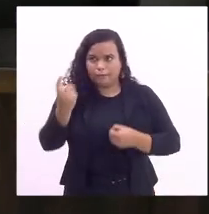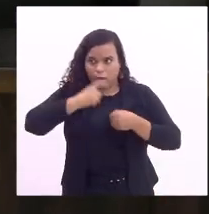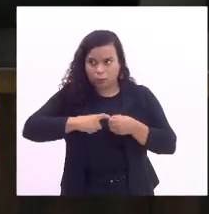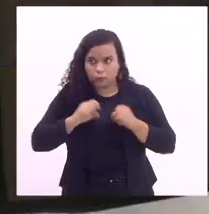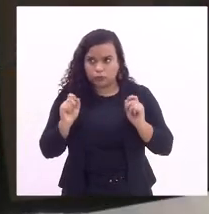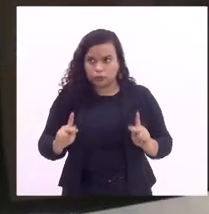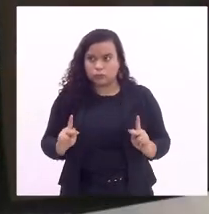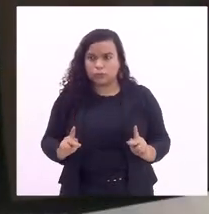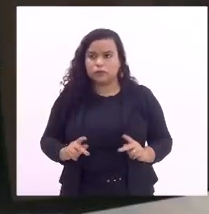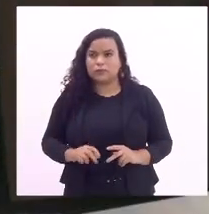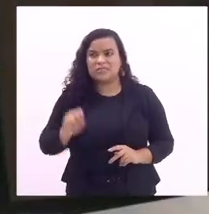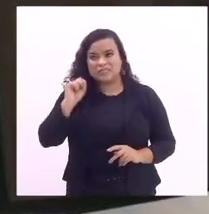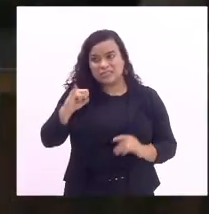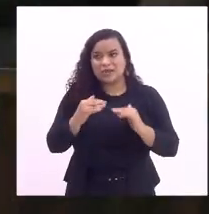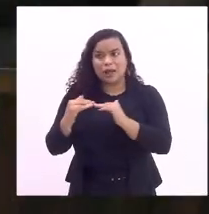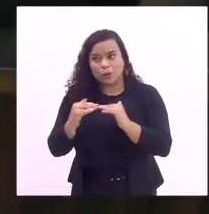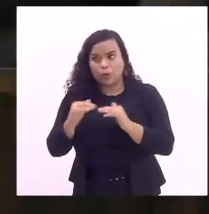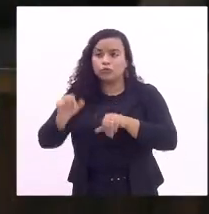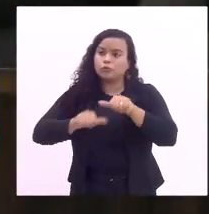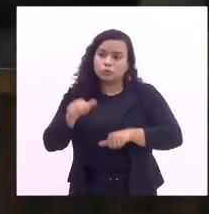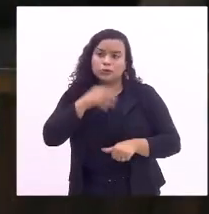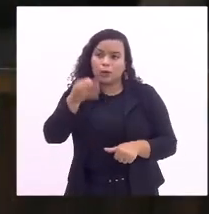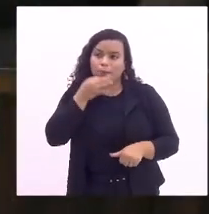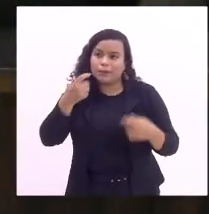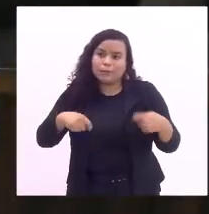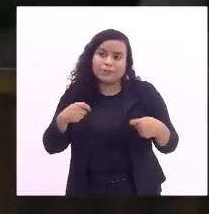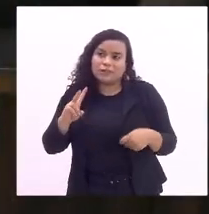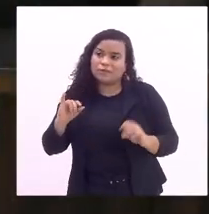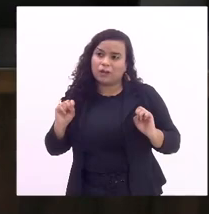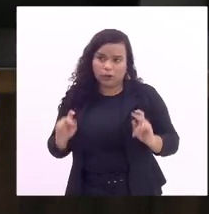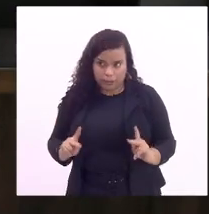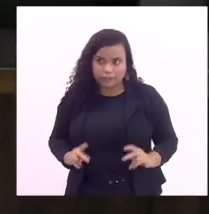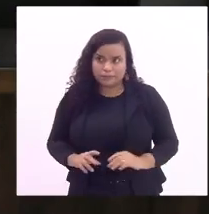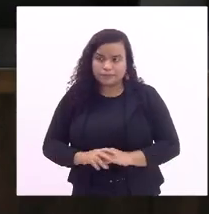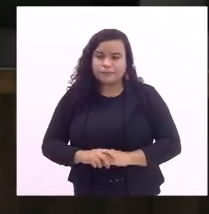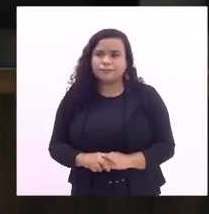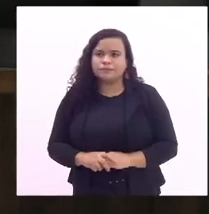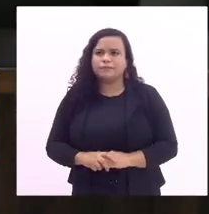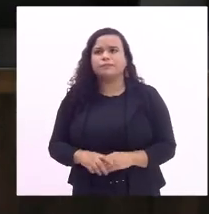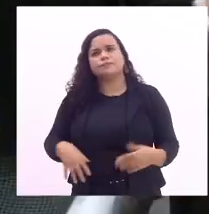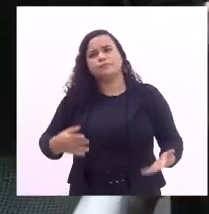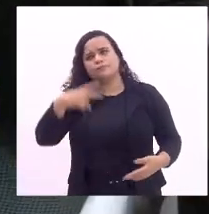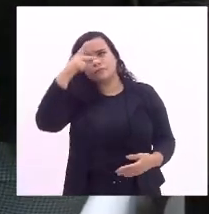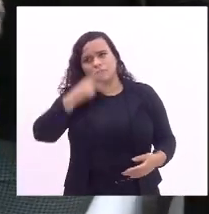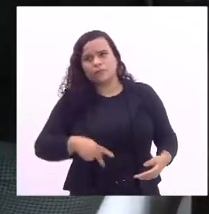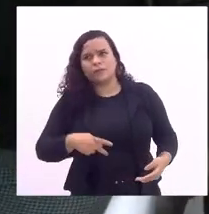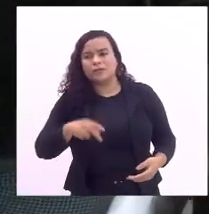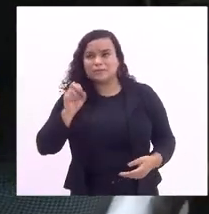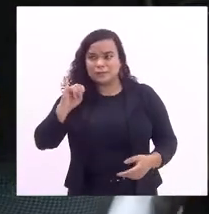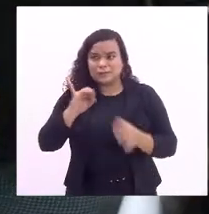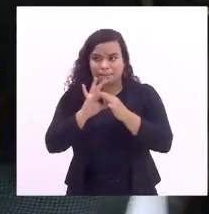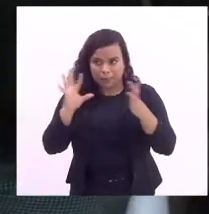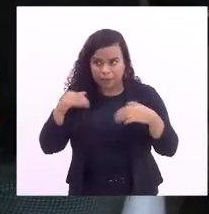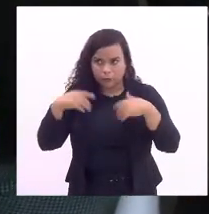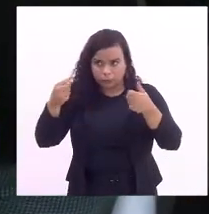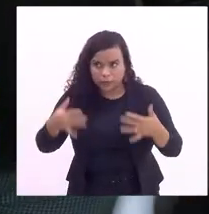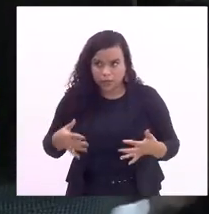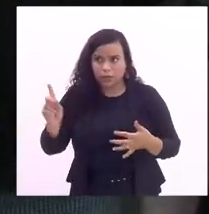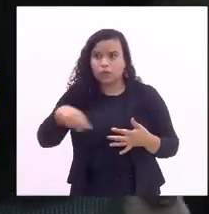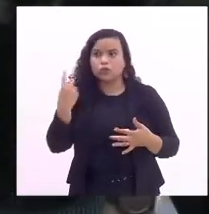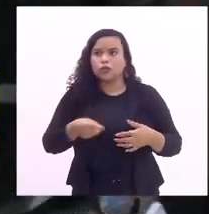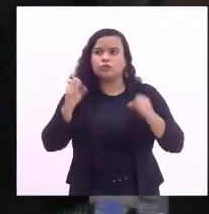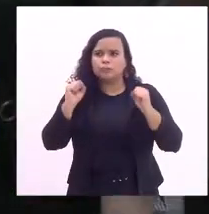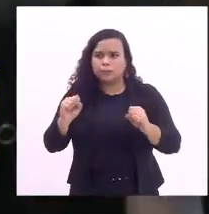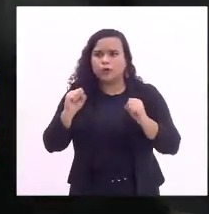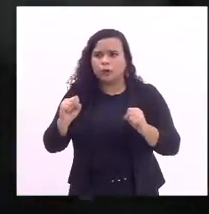De qualquer forma, se houver acordo, vai ter que mudar o parecer. Senhor presidente, se o senhor me permitir, podemos fazer.